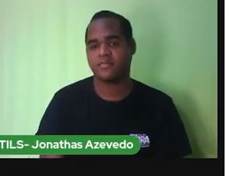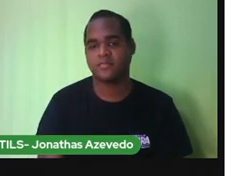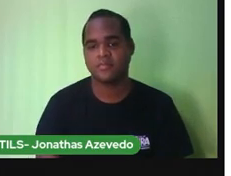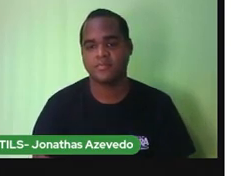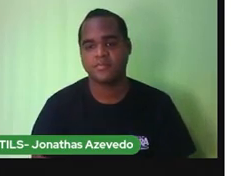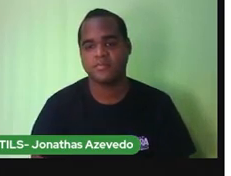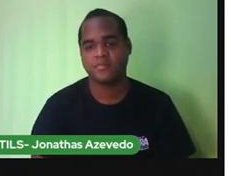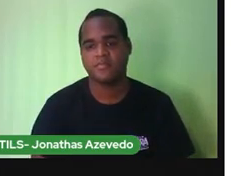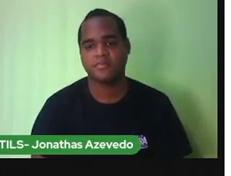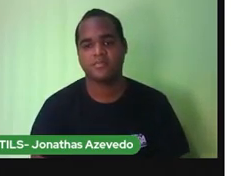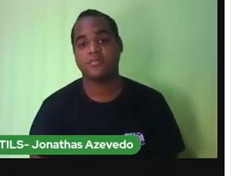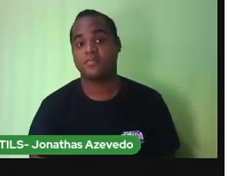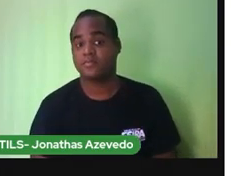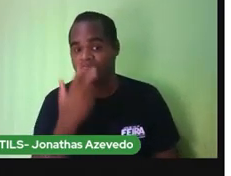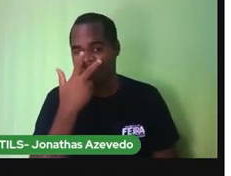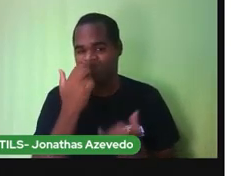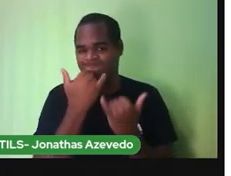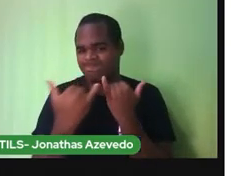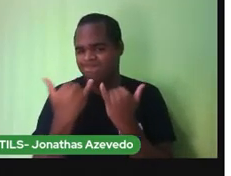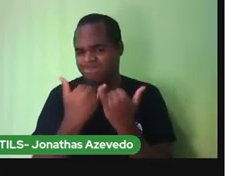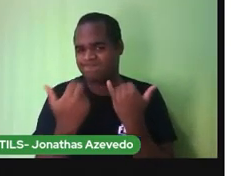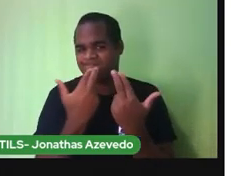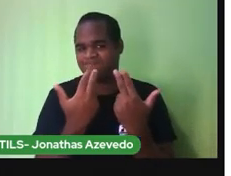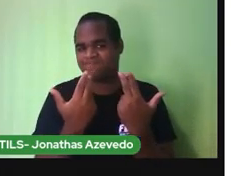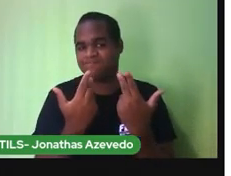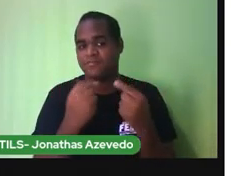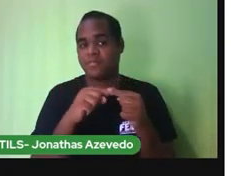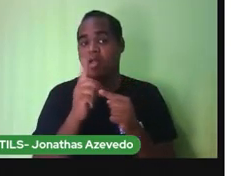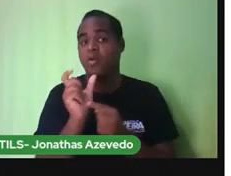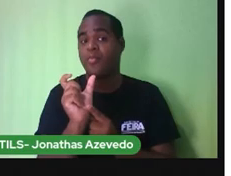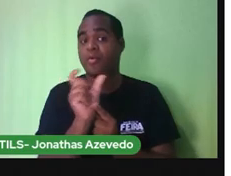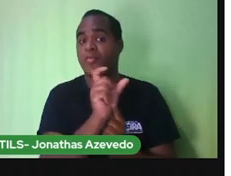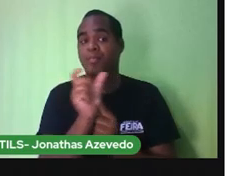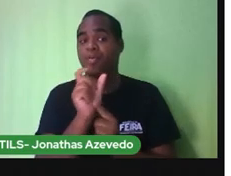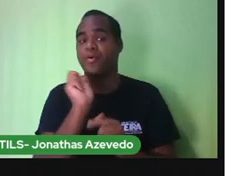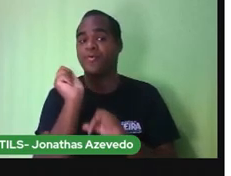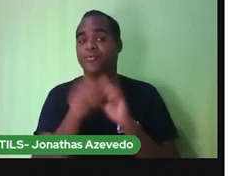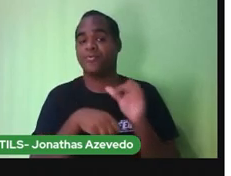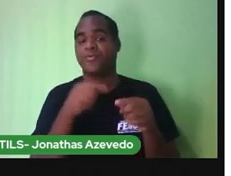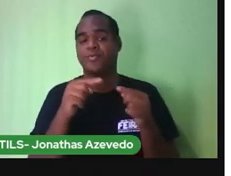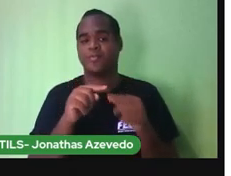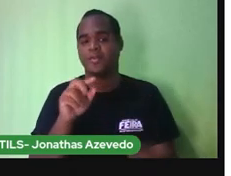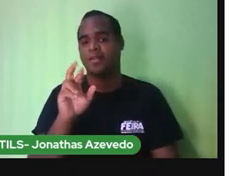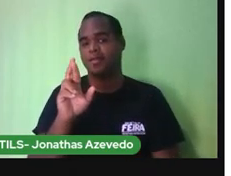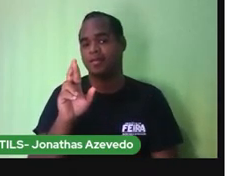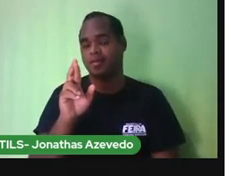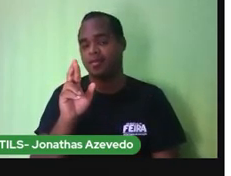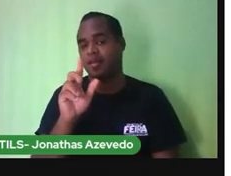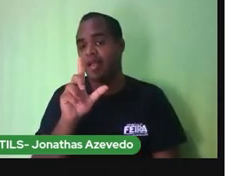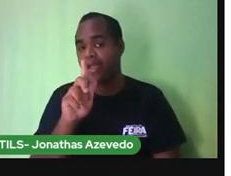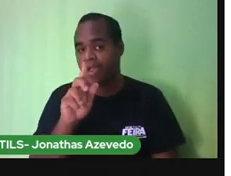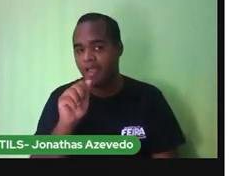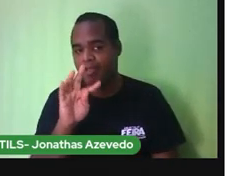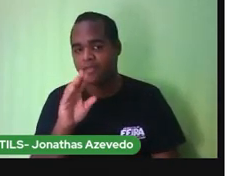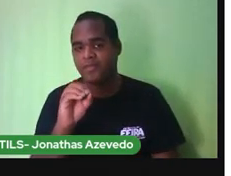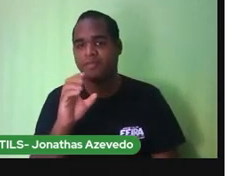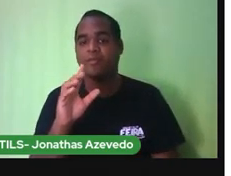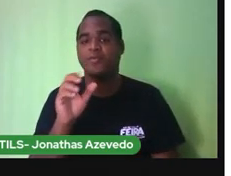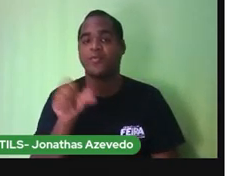as palavrinhas bem parecidas a prova mudou a primeira letra da primeira palavra foi gato depois da prova